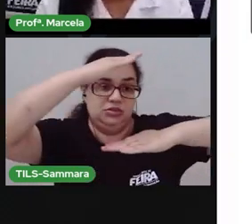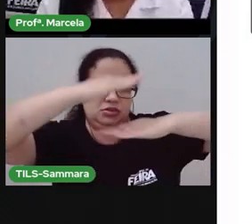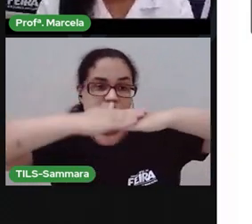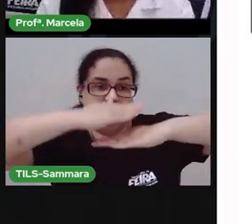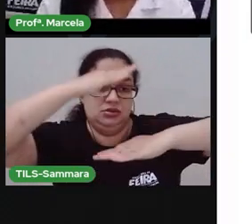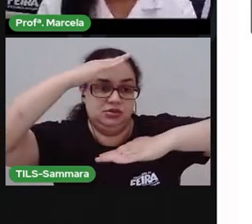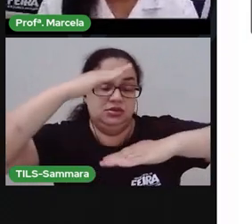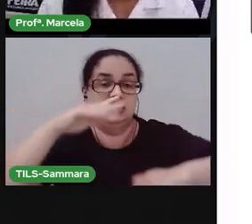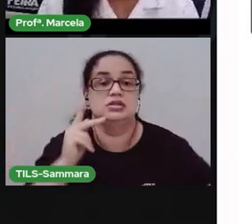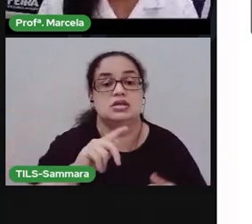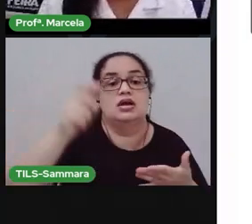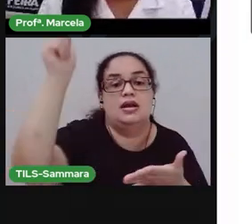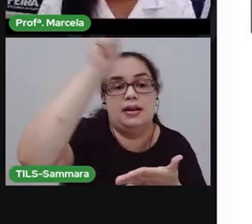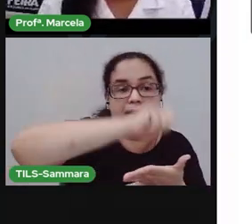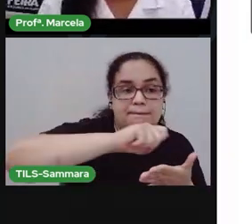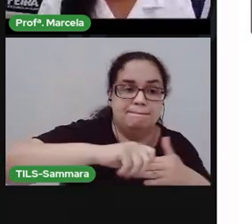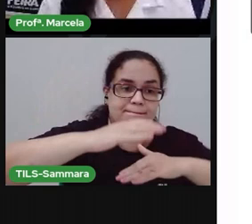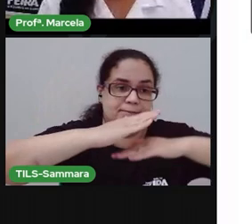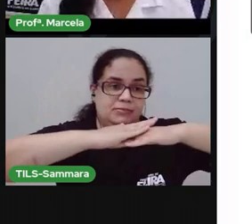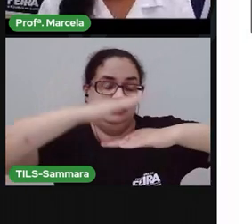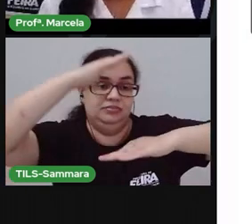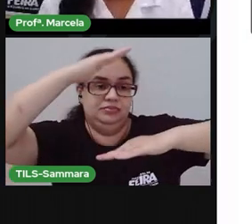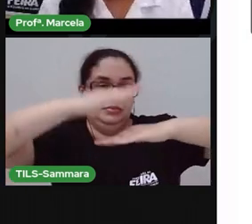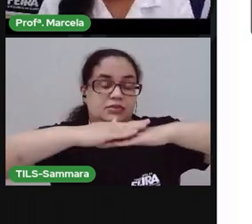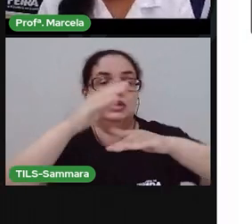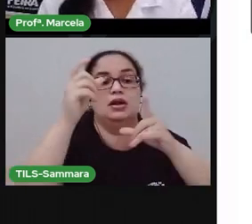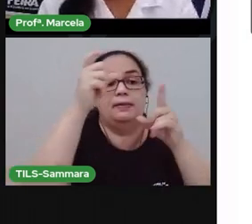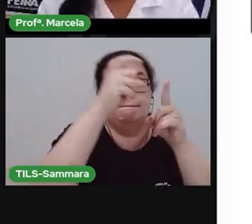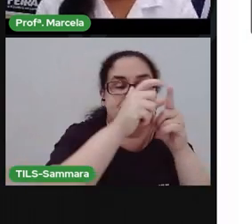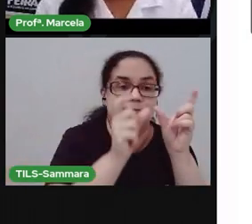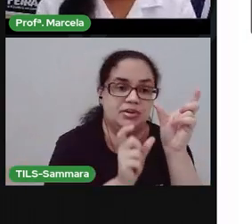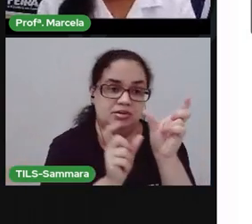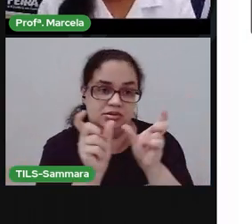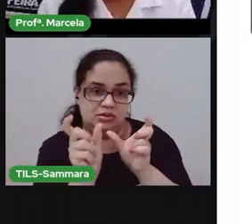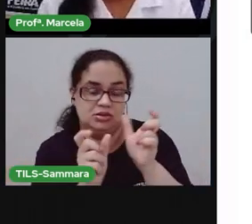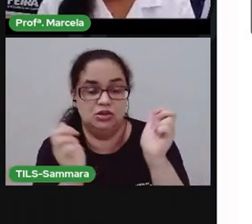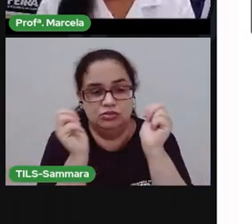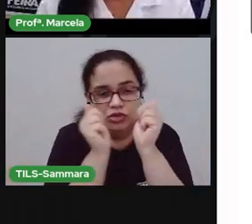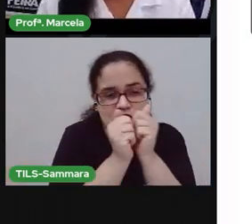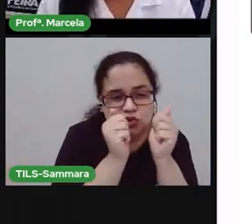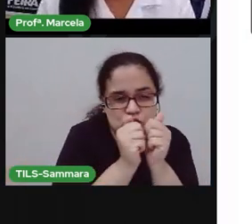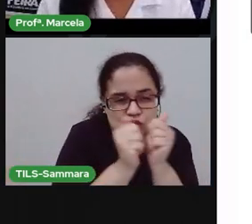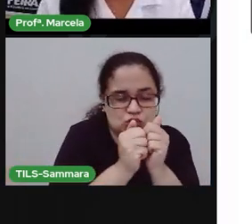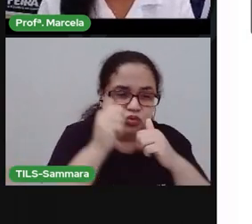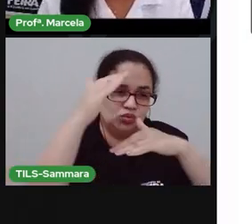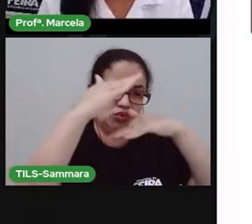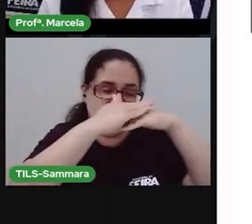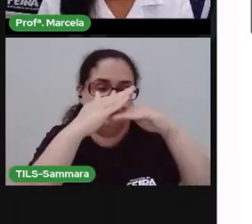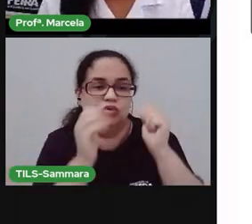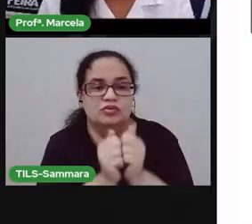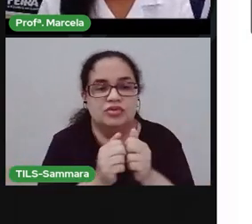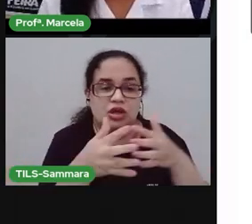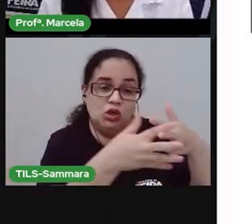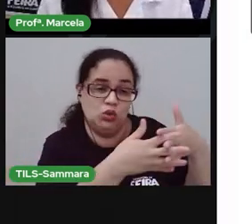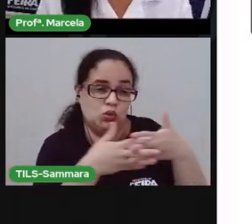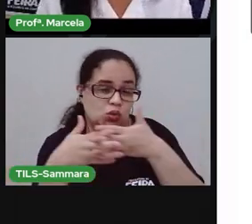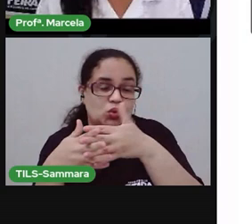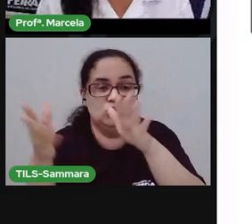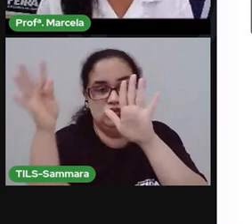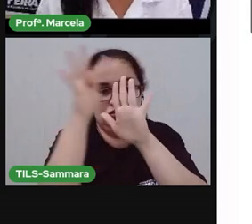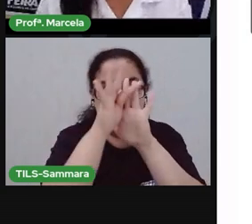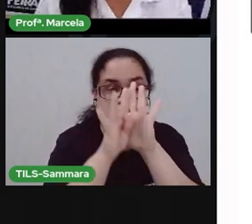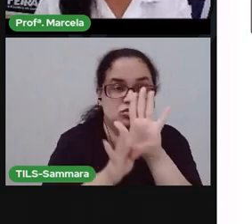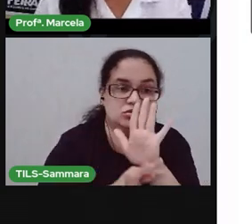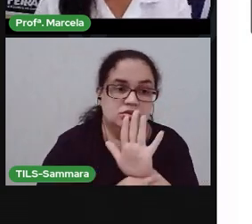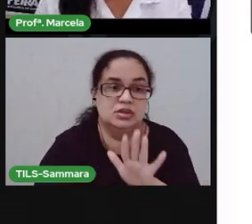vez que a gente vai escrever, a gente tem que dar um espaço entre uma palavra e outra para não ficar tudo grudado, não ficar confuso o seu texto.